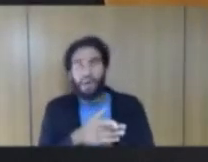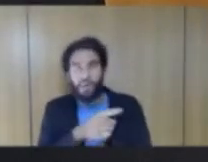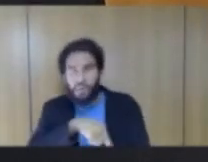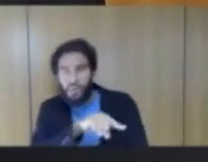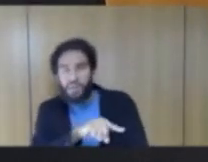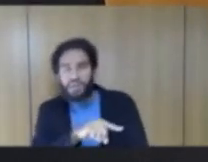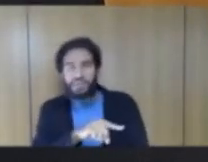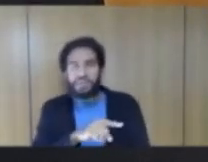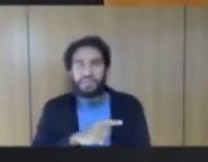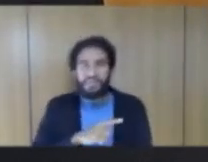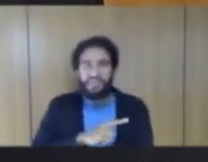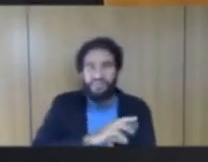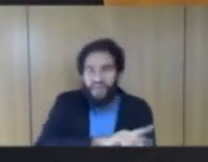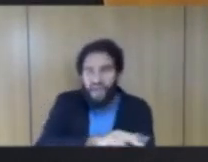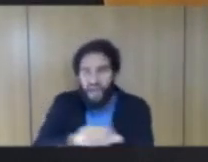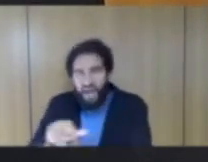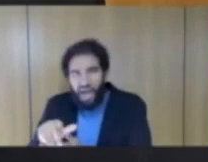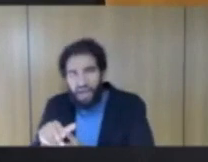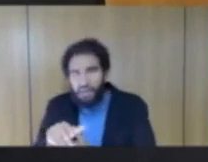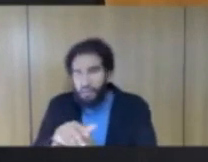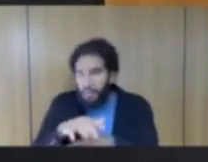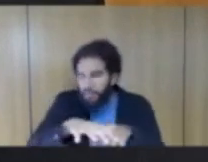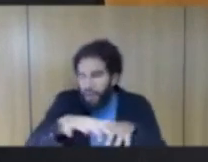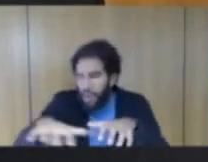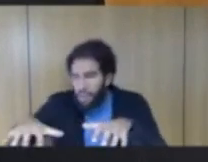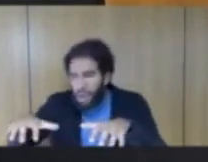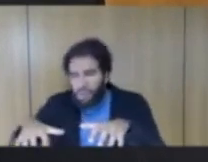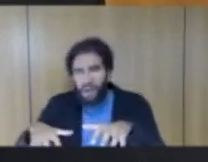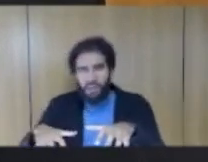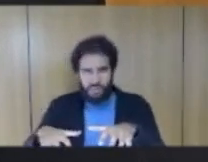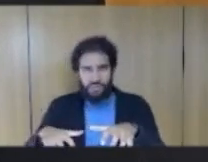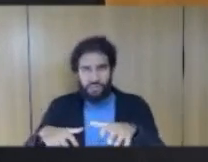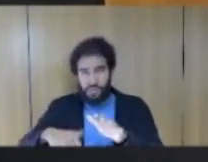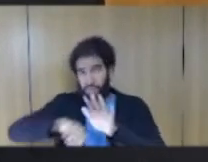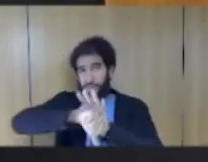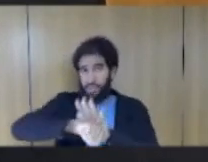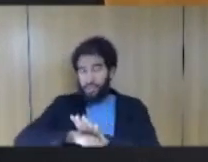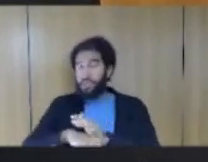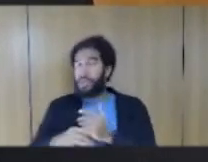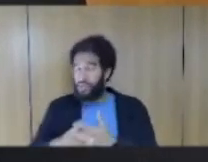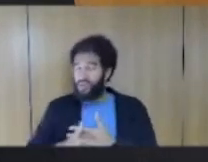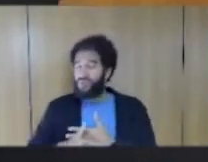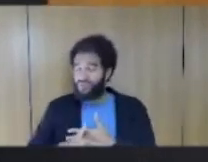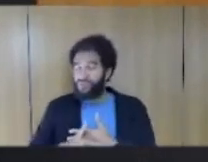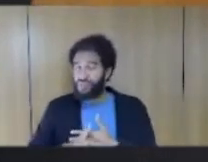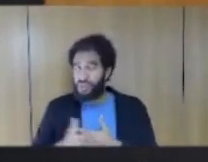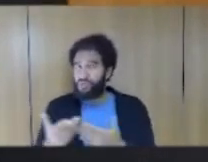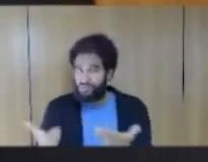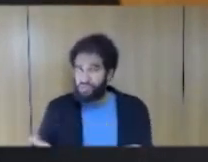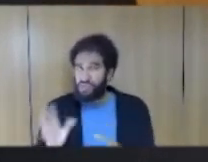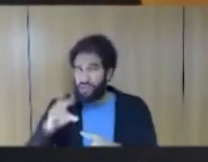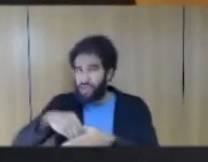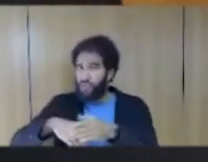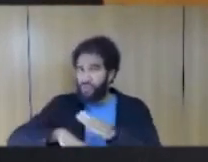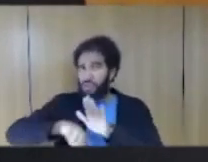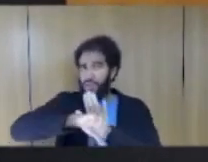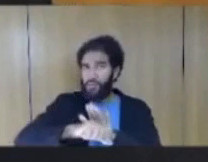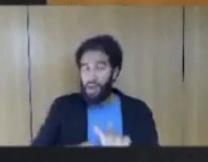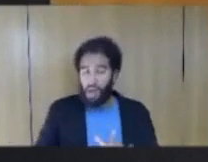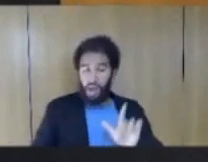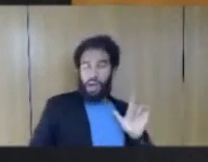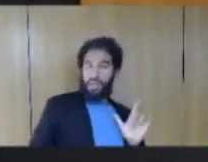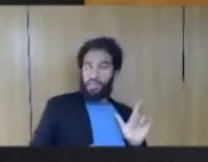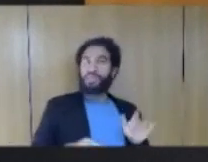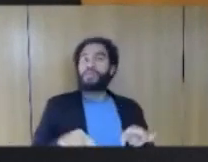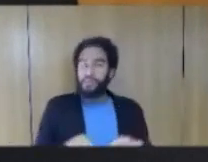que foi percorrida Então teve um papel importante nesse contexto inteiro a gente se depois né inclusive